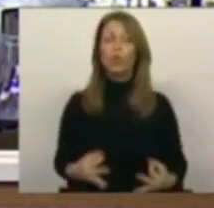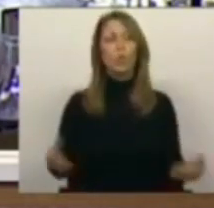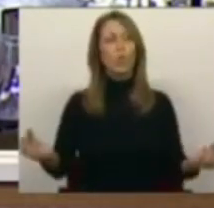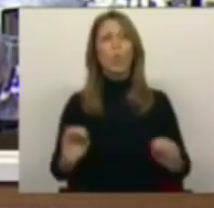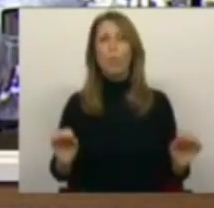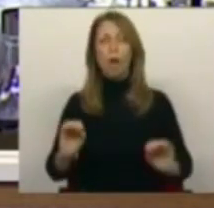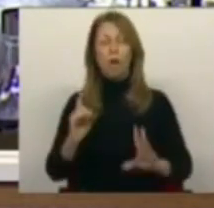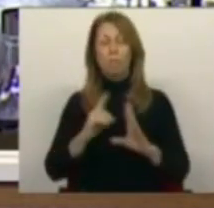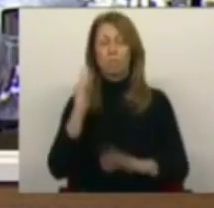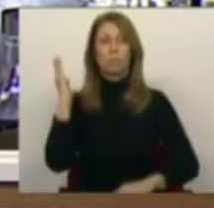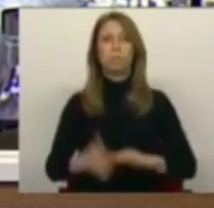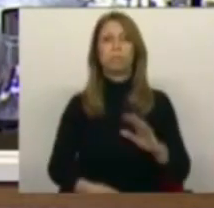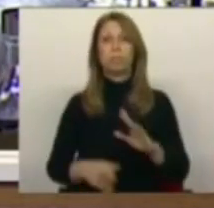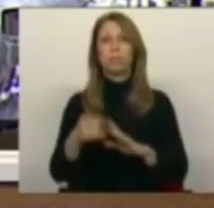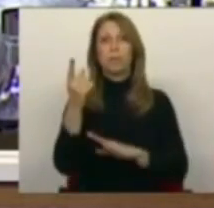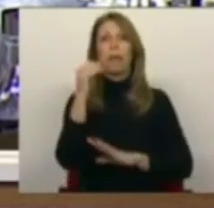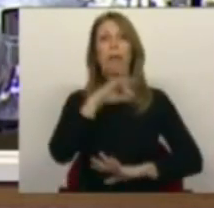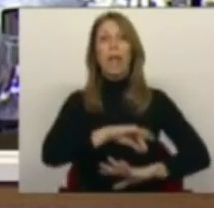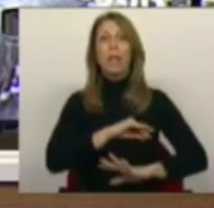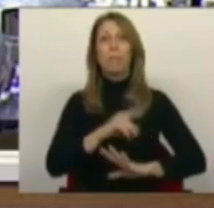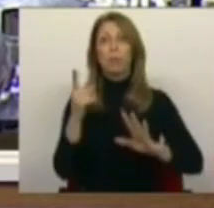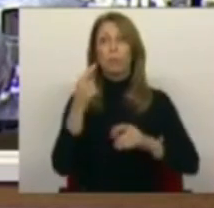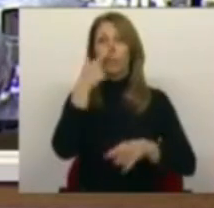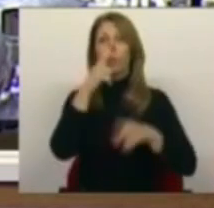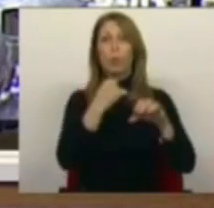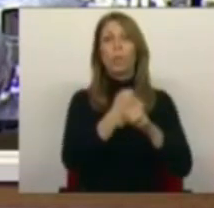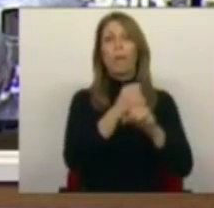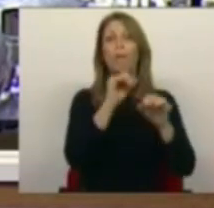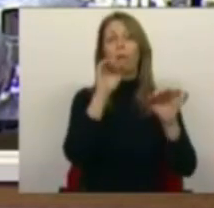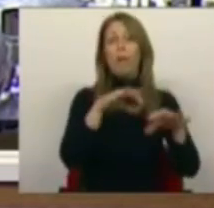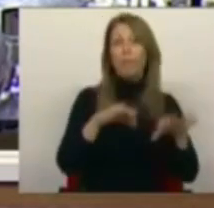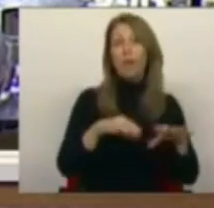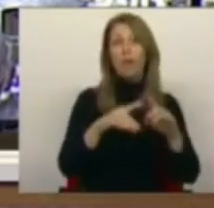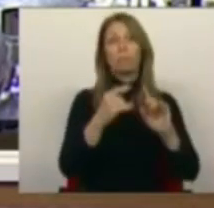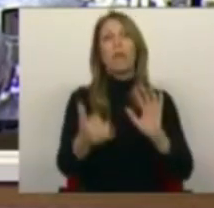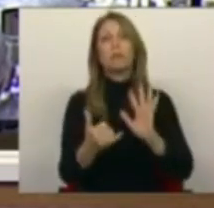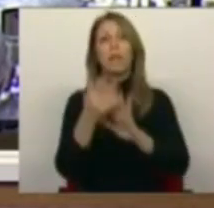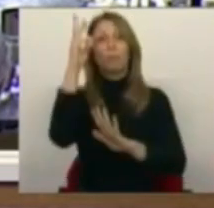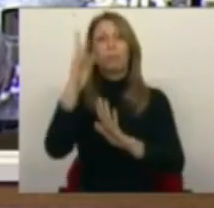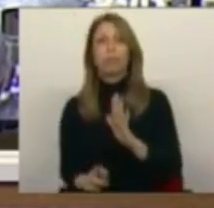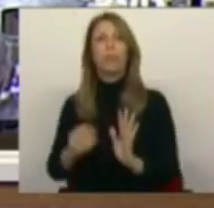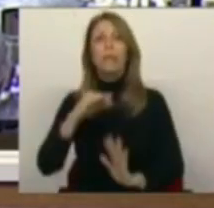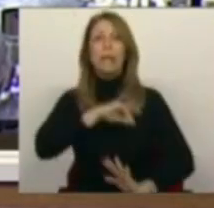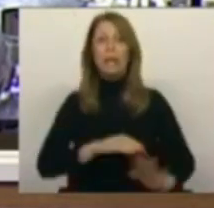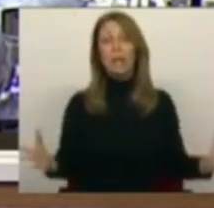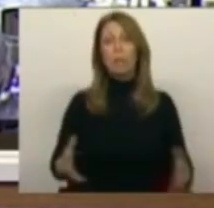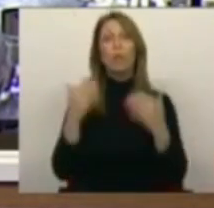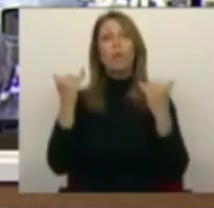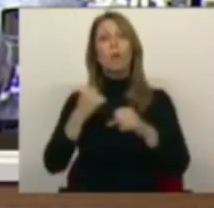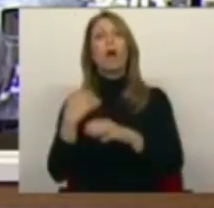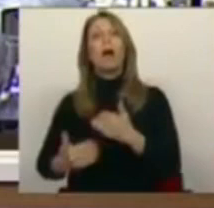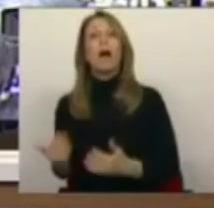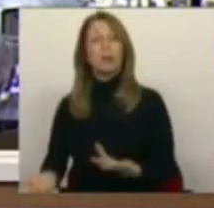quebras abruptas de rendimento das pessoas que acabam a vida ativa. E depois há a sustentabilidade financeira, que é aquela que o Primeiro-Ministro e a própria Senhora Ministra